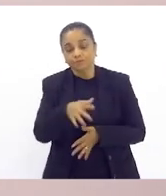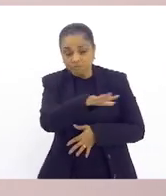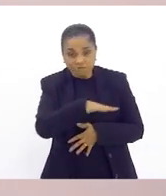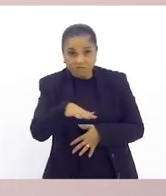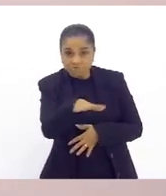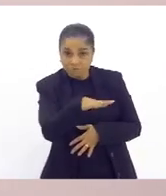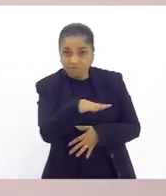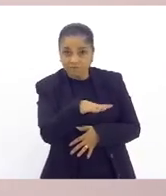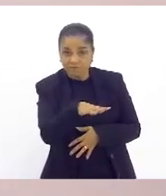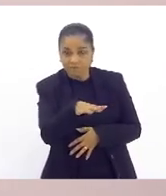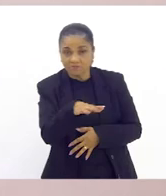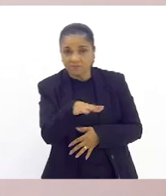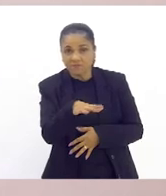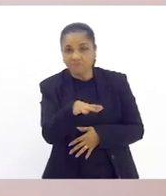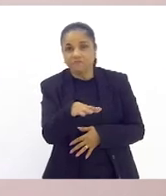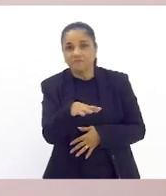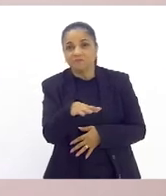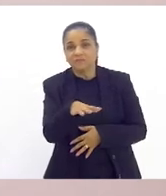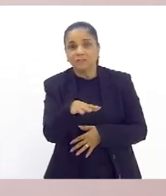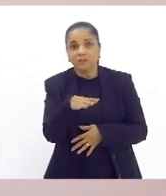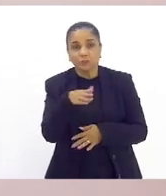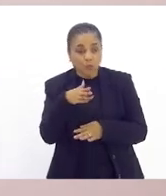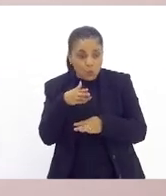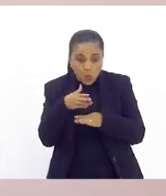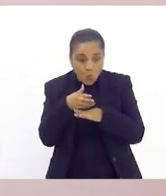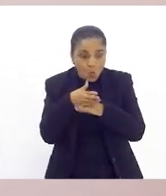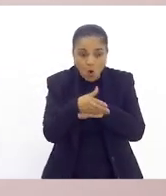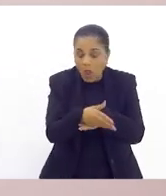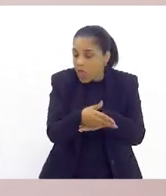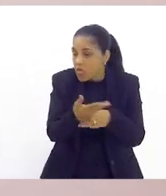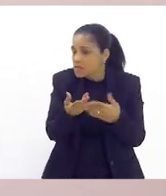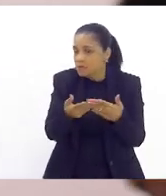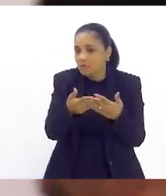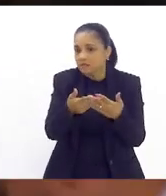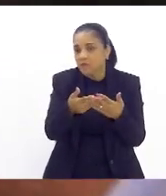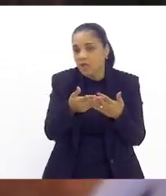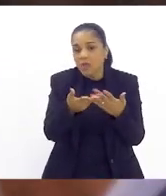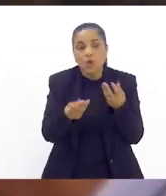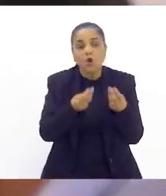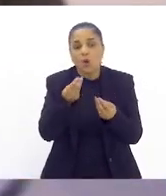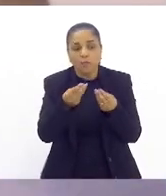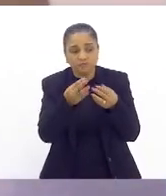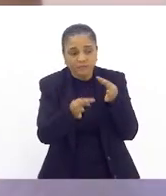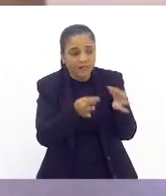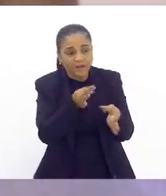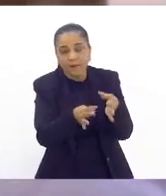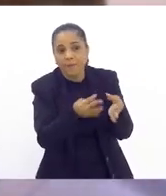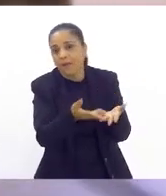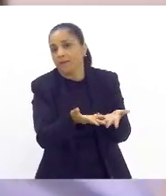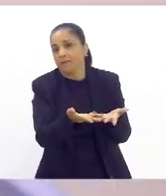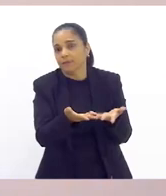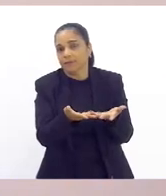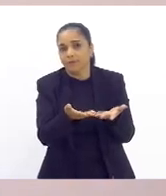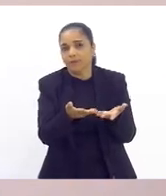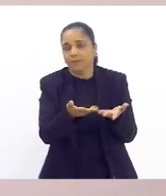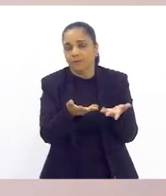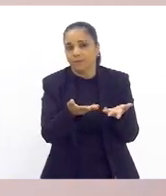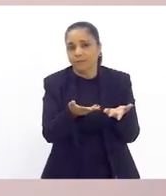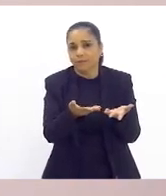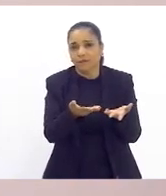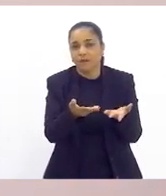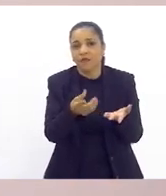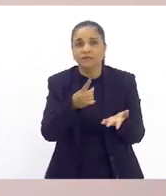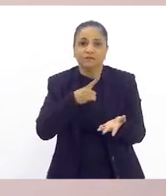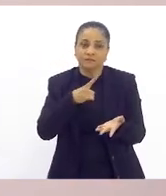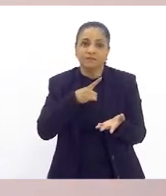áreas lá que a gente não consegue acessar e precisa dar um tratamento diferente por razões históricas Lógico que tem gente que não não